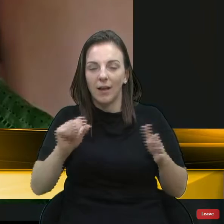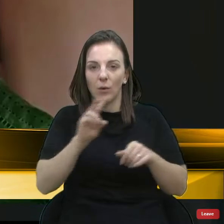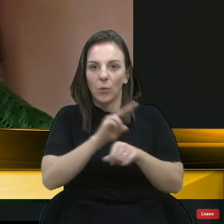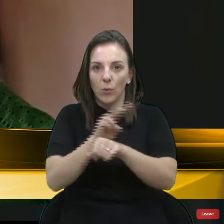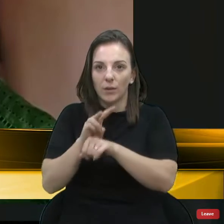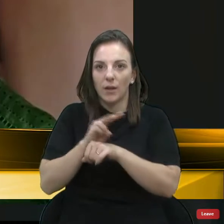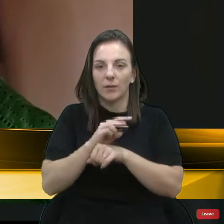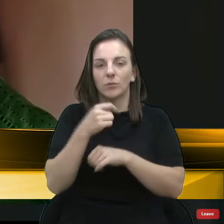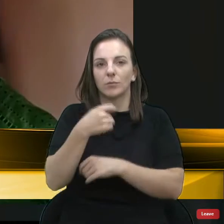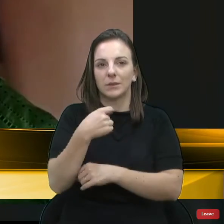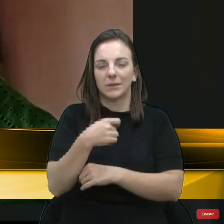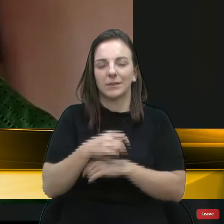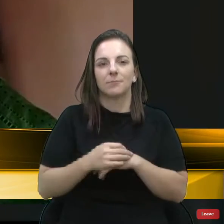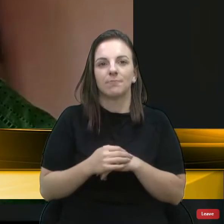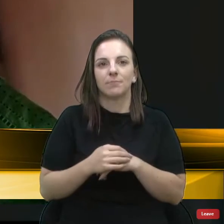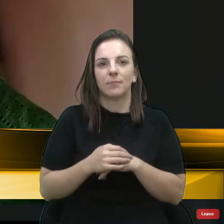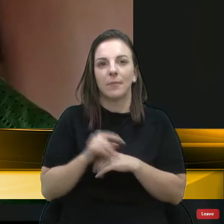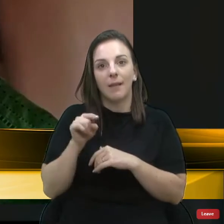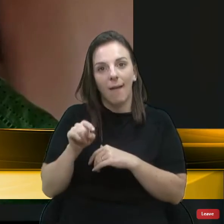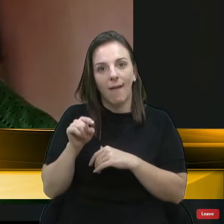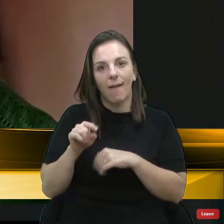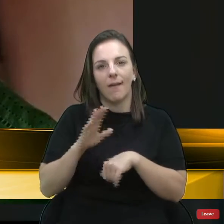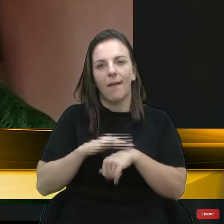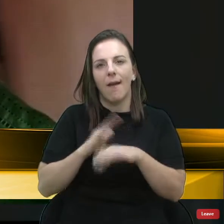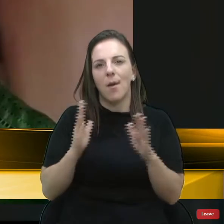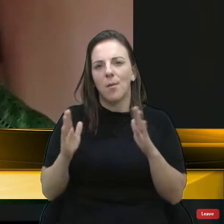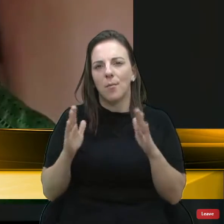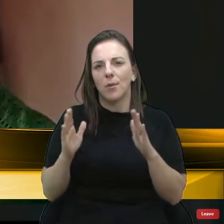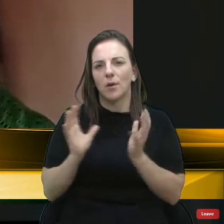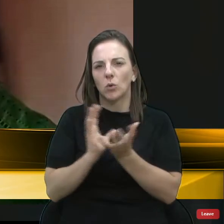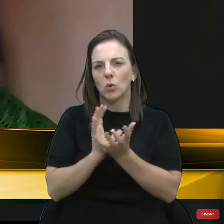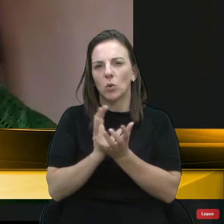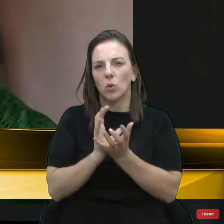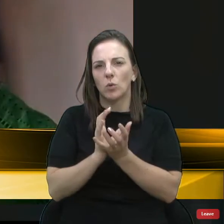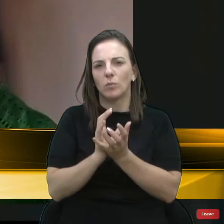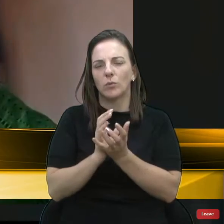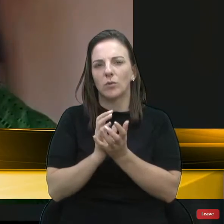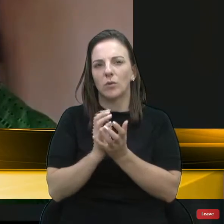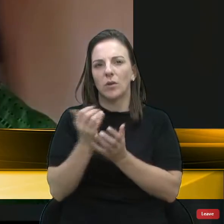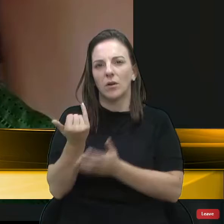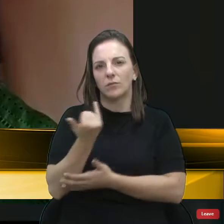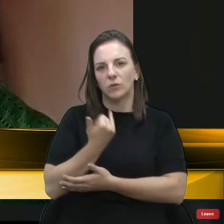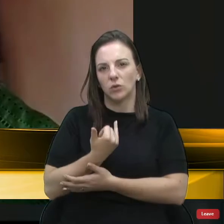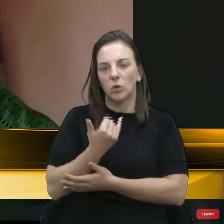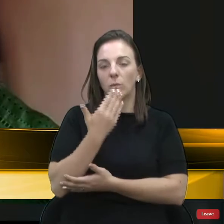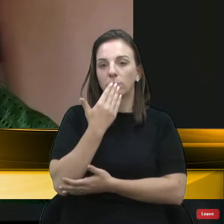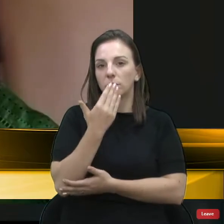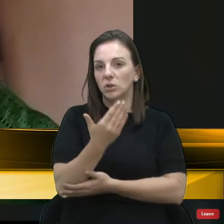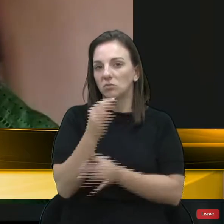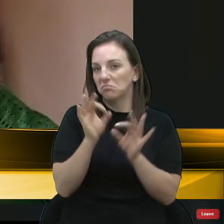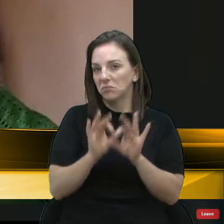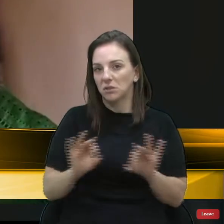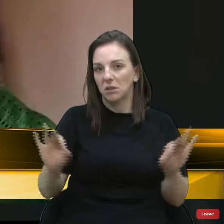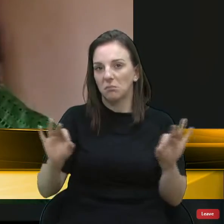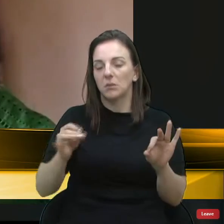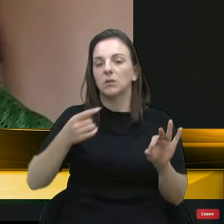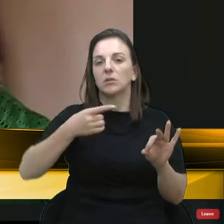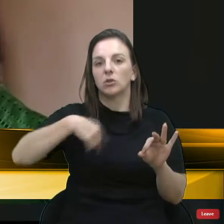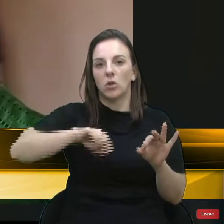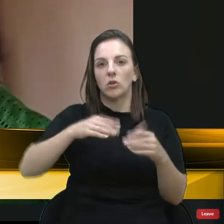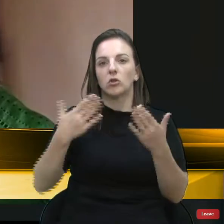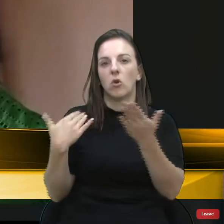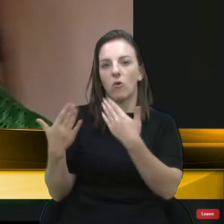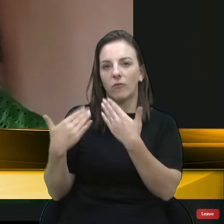nos trouxe foi uma reivindicação muito simples, né? Que nós levamos para a Secretaria Municipal de Trânsito, conversamos também com a